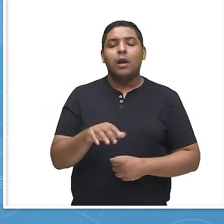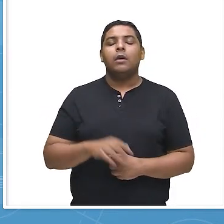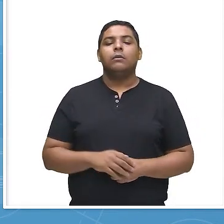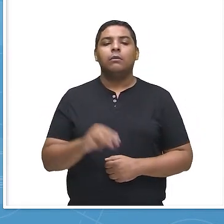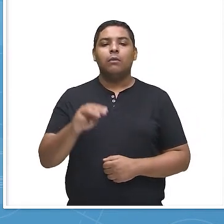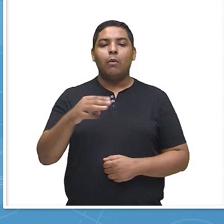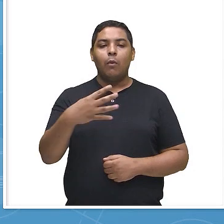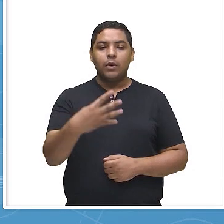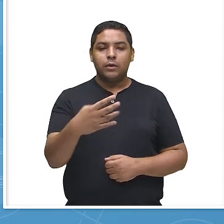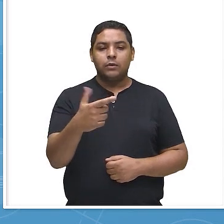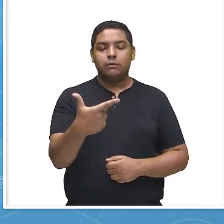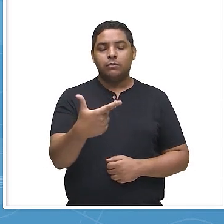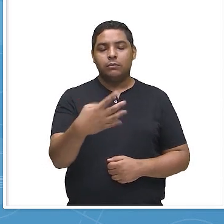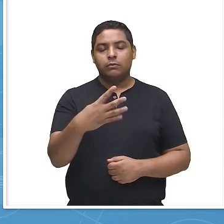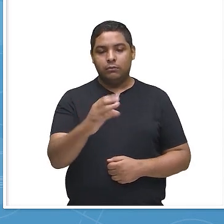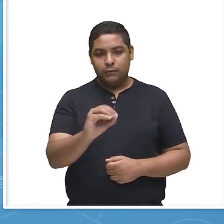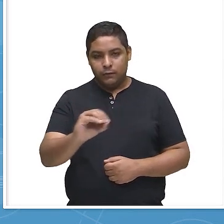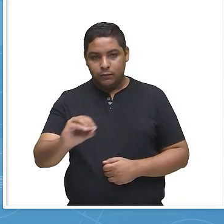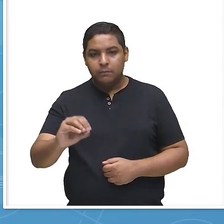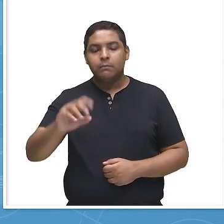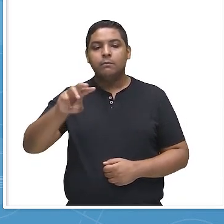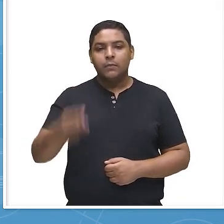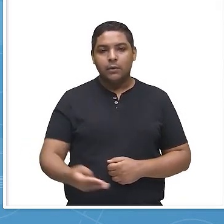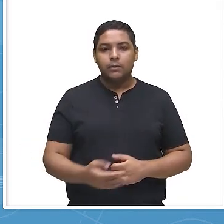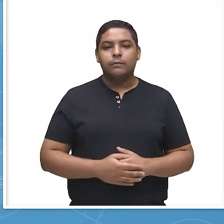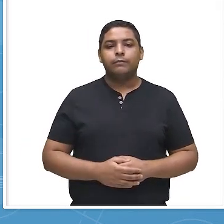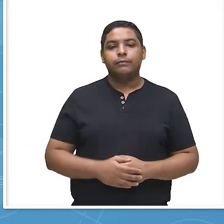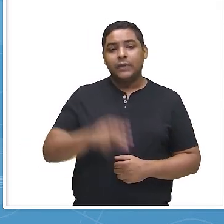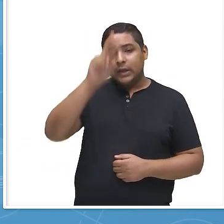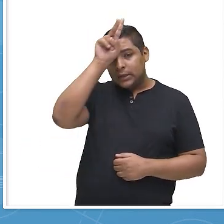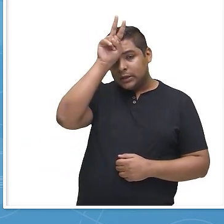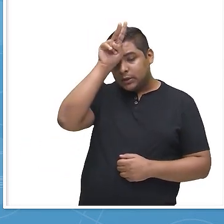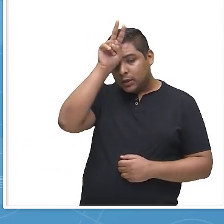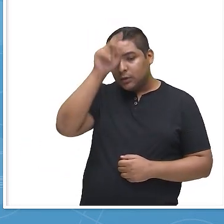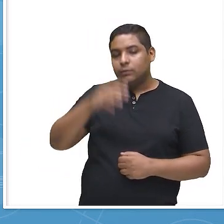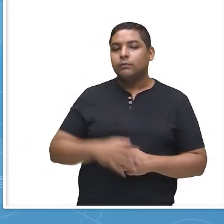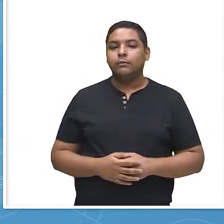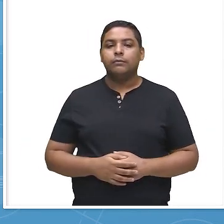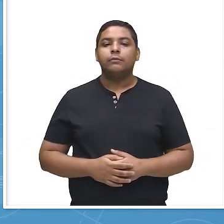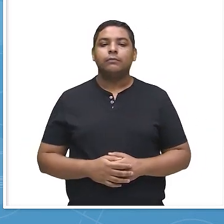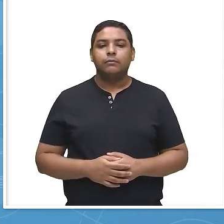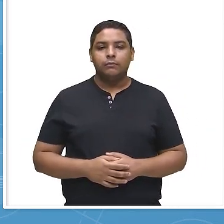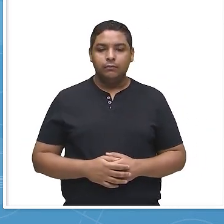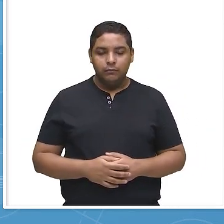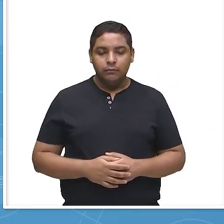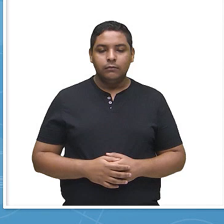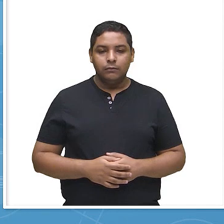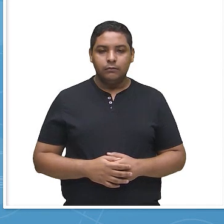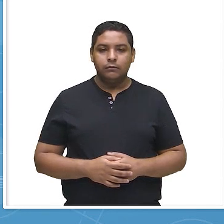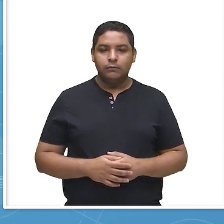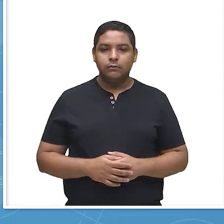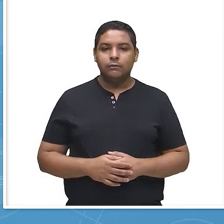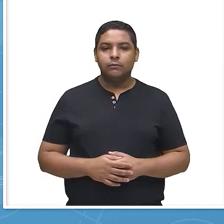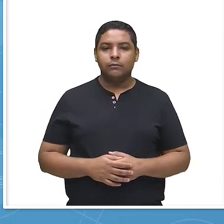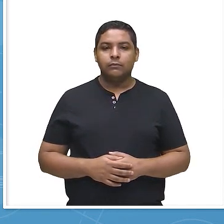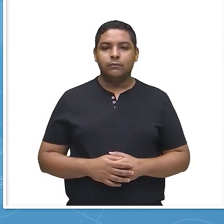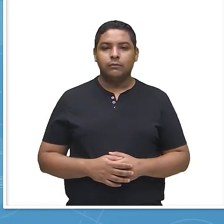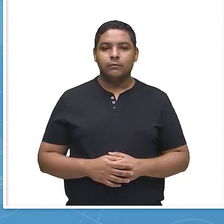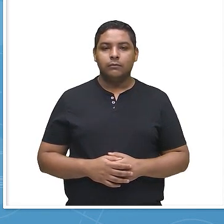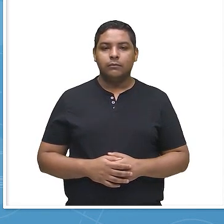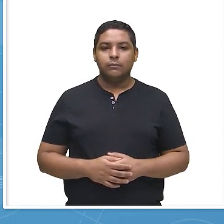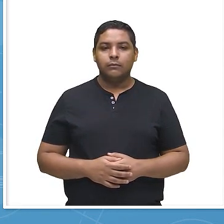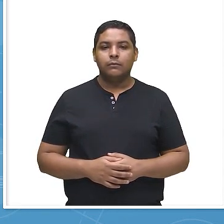Insetos, 350 milhões. Répteis, 320 milhões.